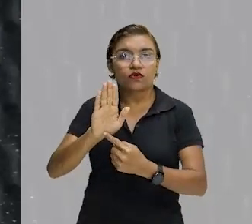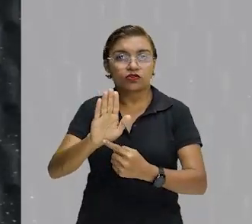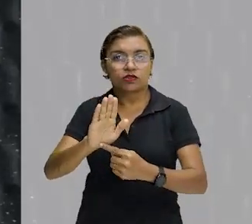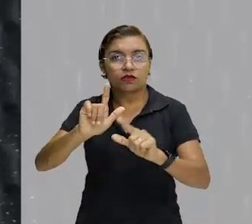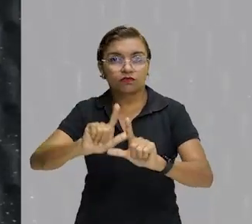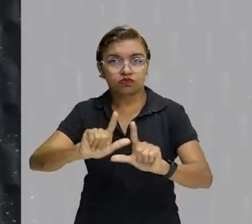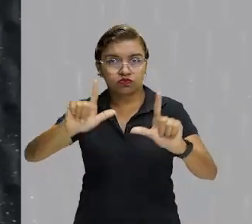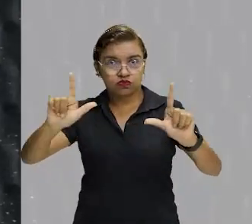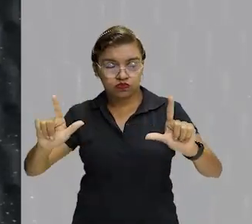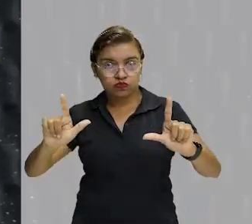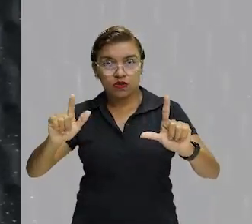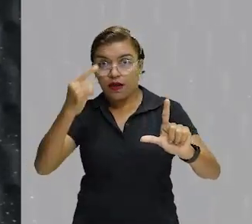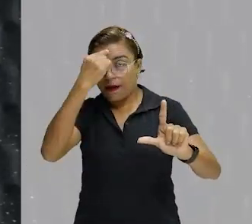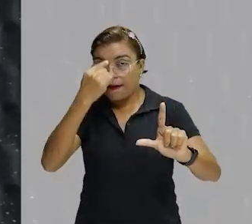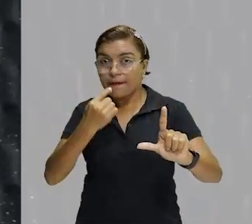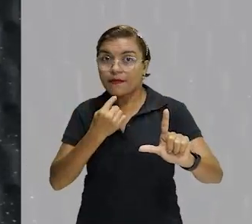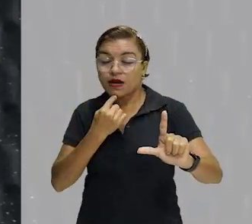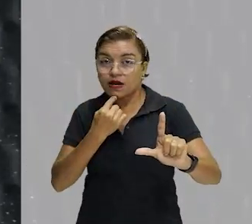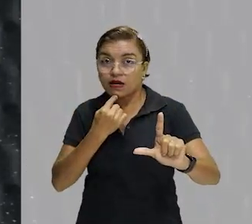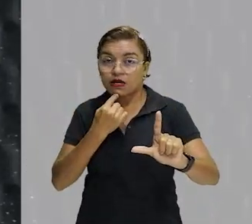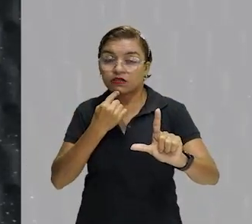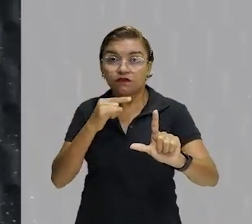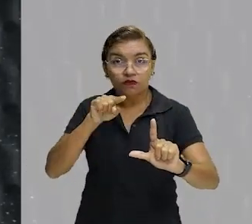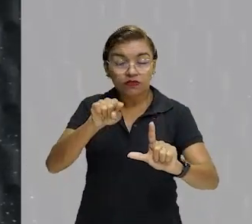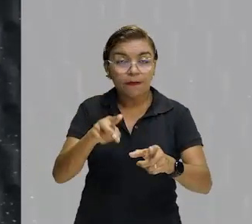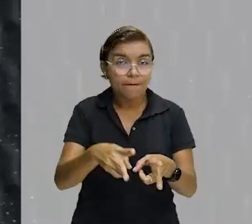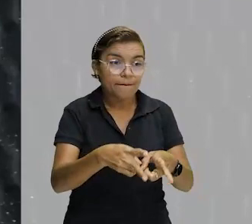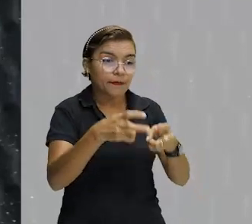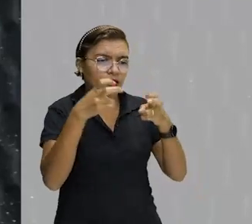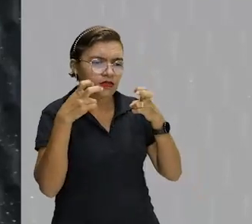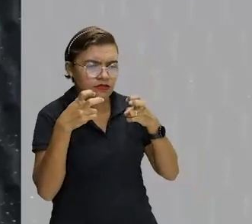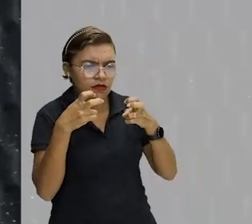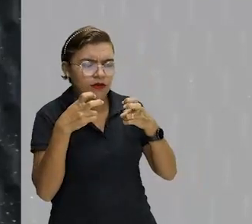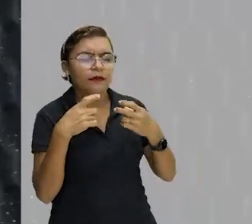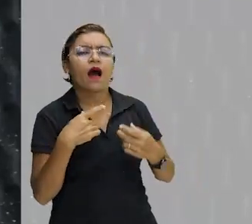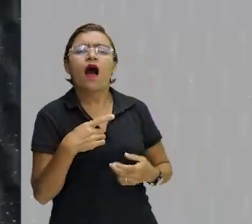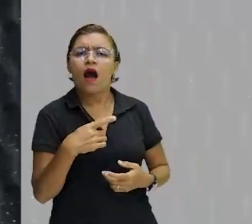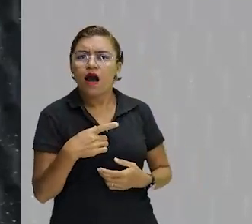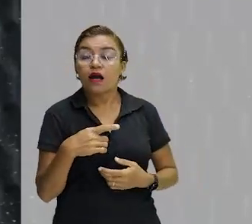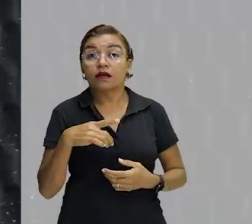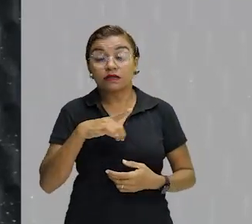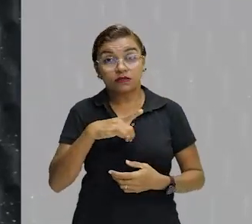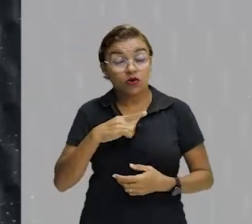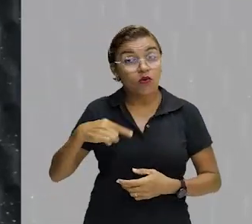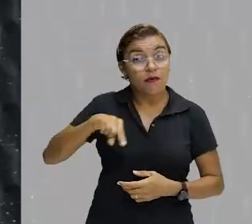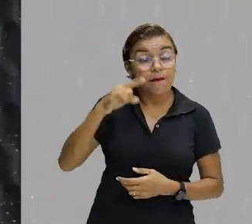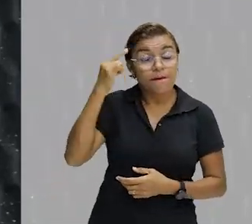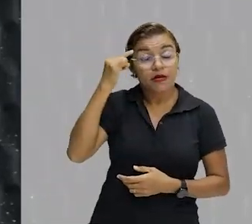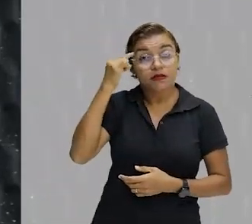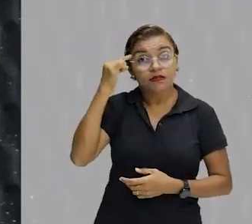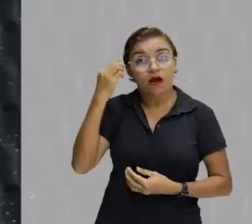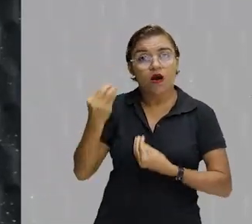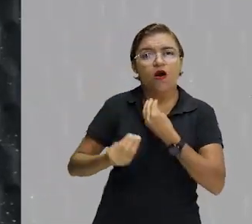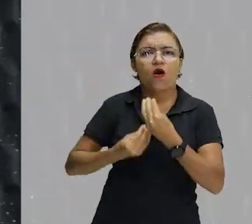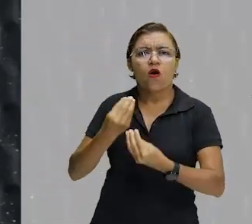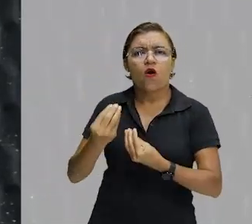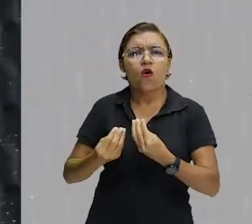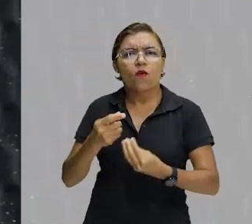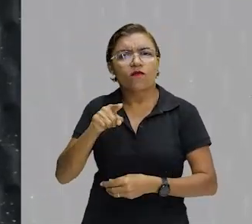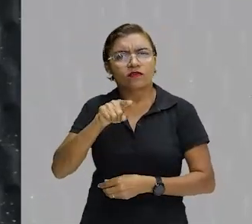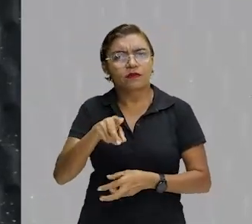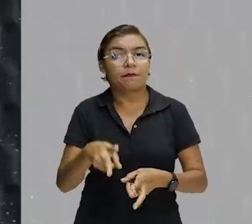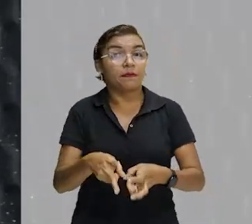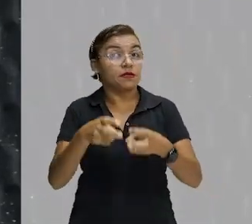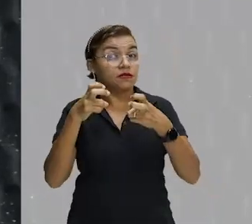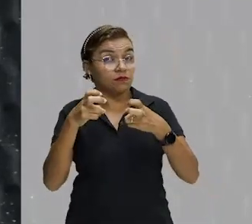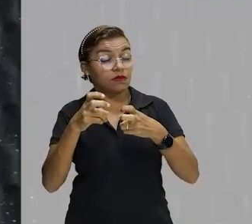a imagem possa chamar a atenção de vocês de alguma maneira e vou começar a pensar como isso aqui vai chamar tanta atenção quanto o